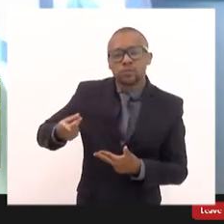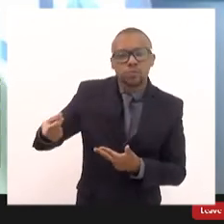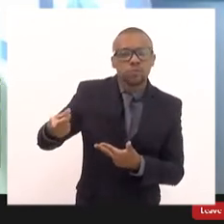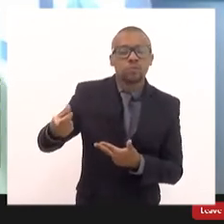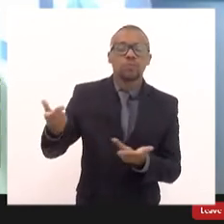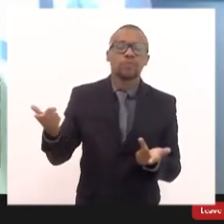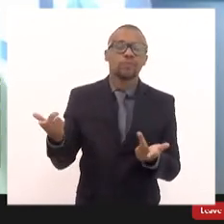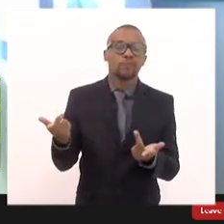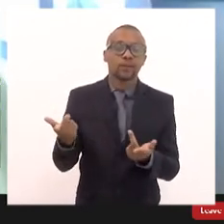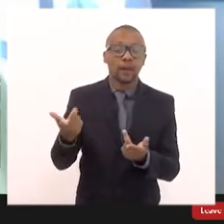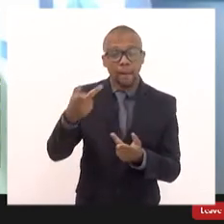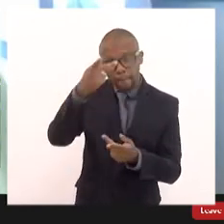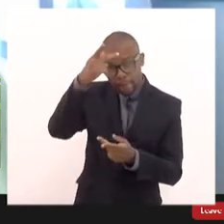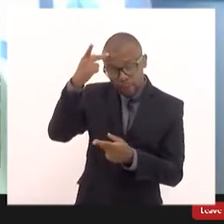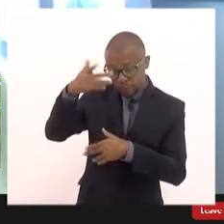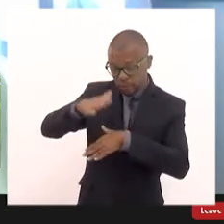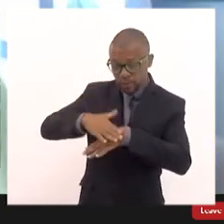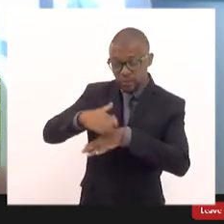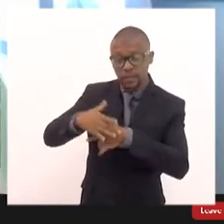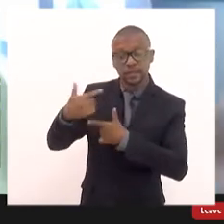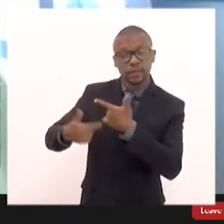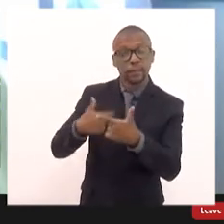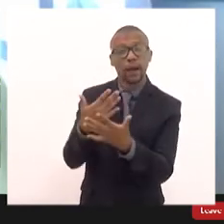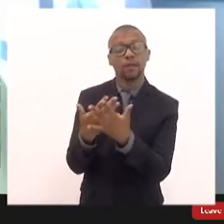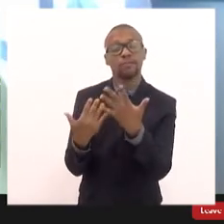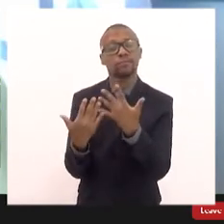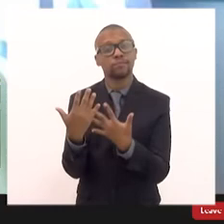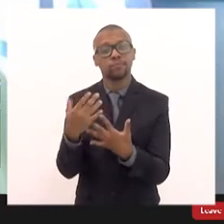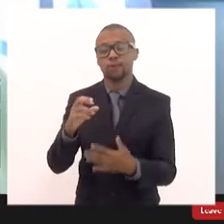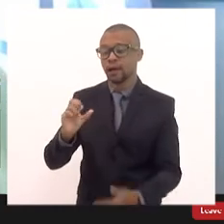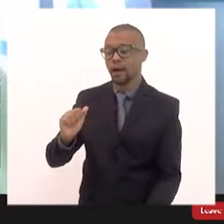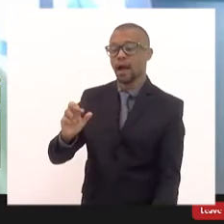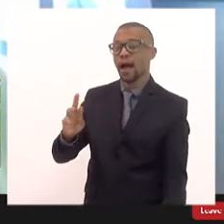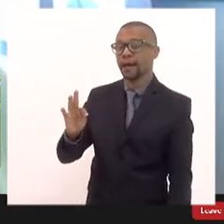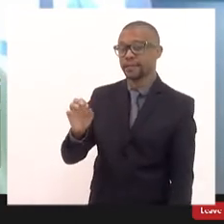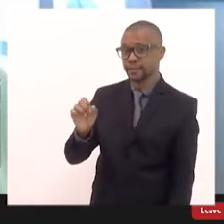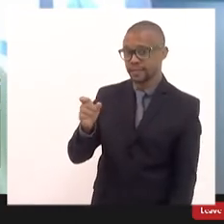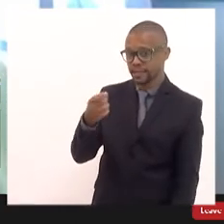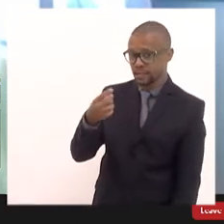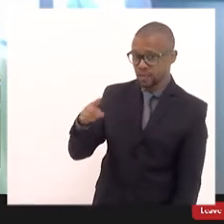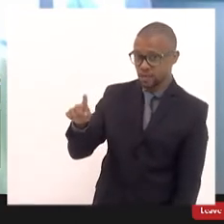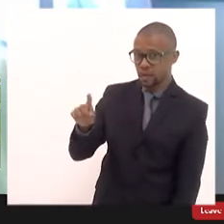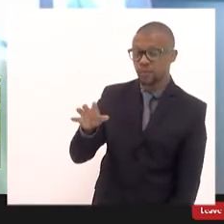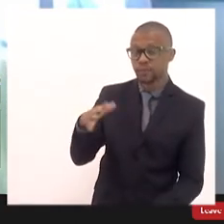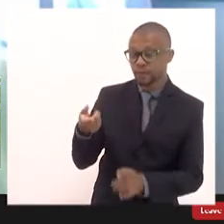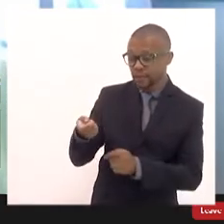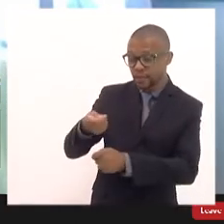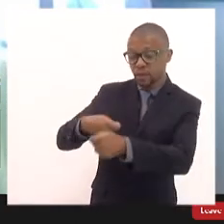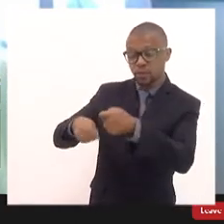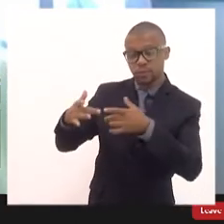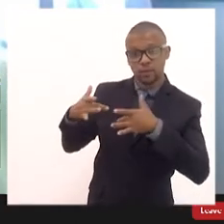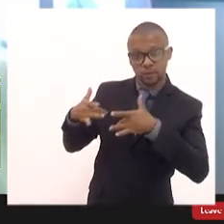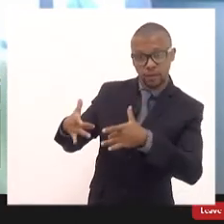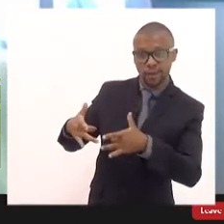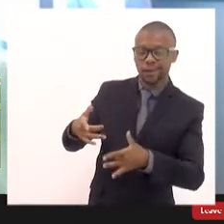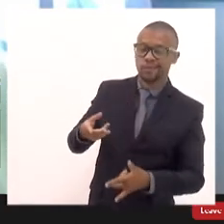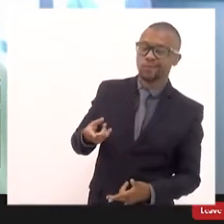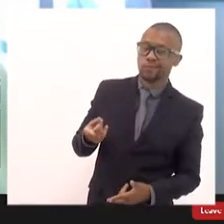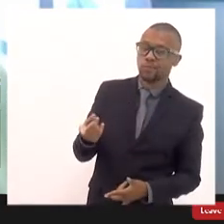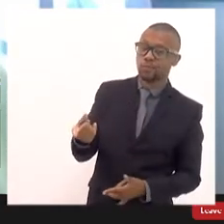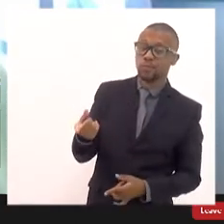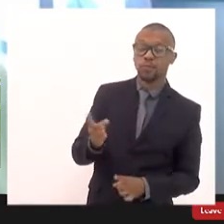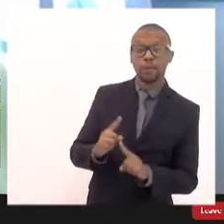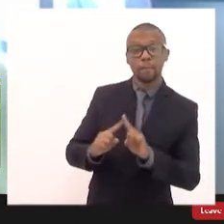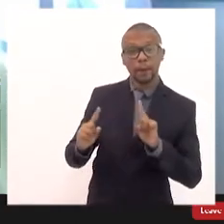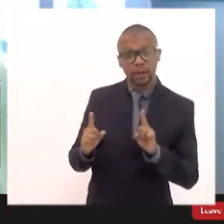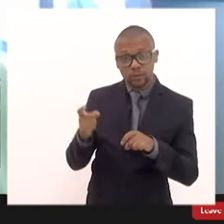importantes da economia solidária. Ela é permanente, mas, Valdec, num momento como esse, ela se torna